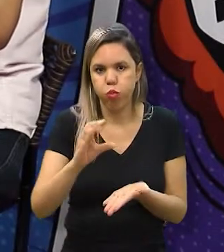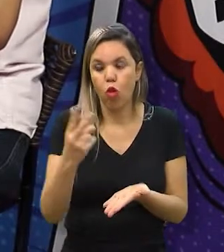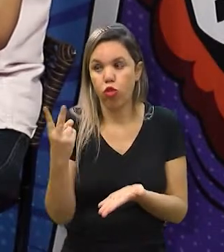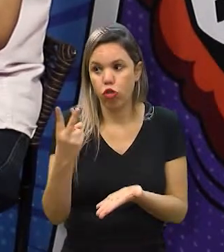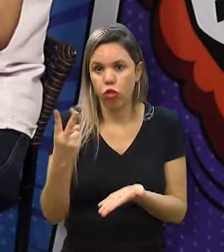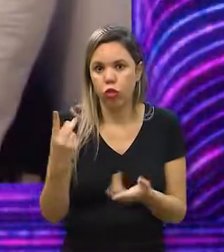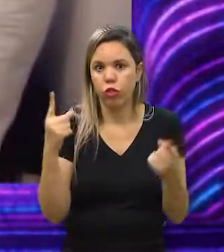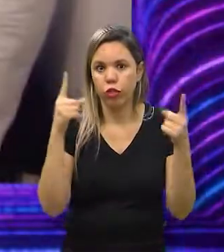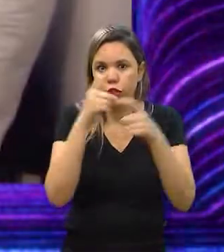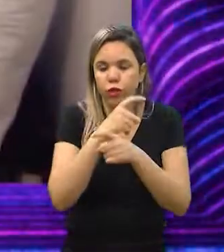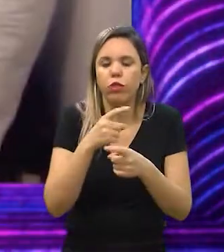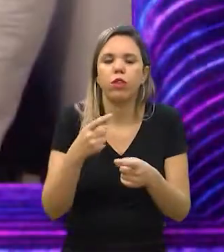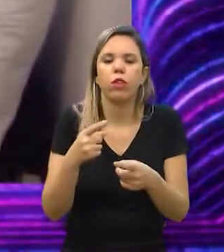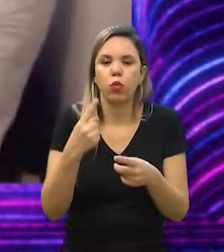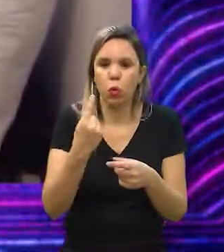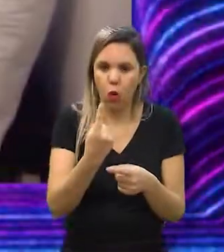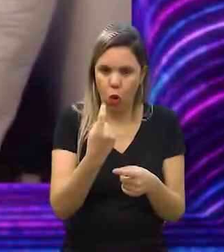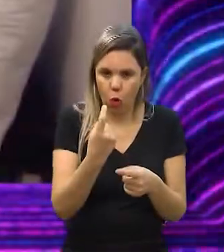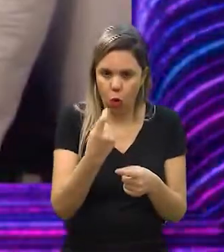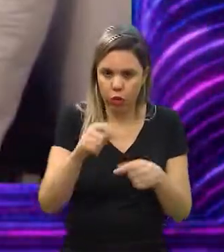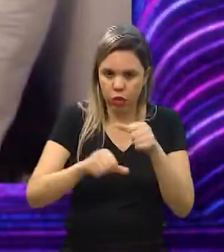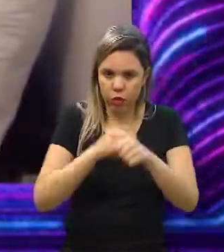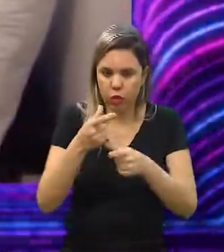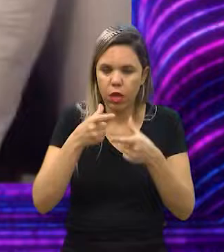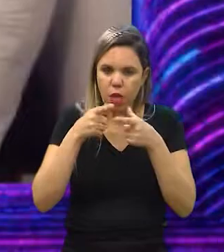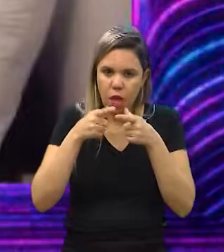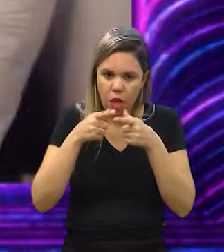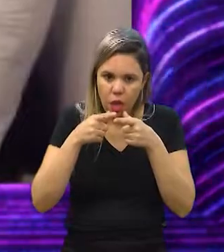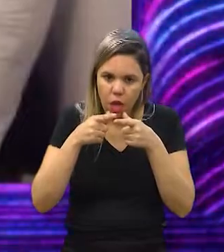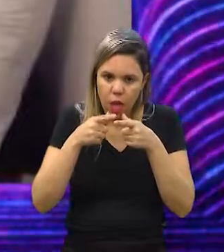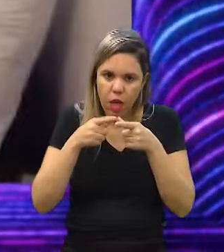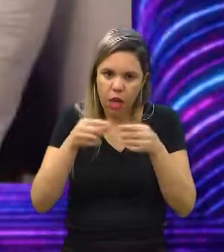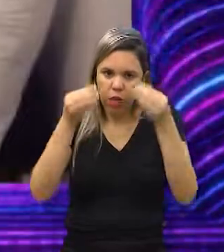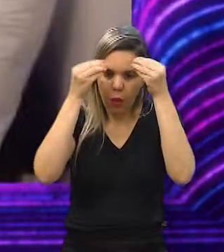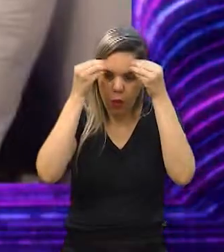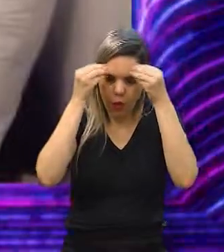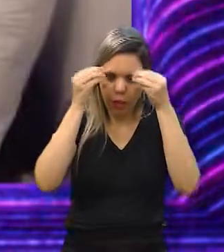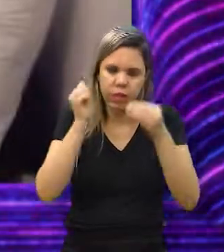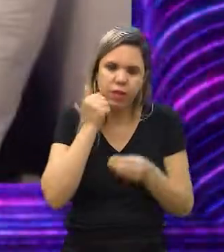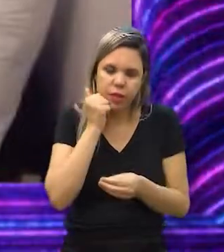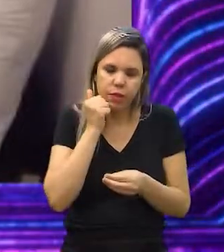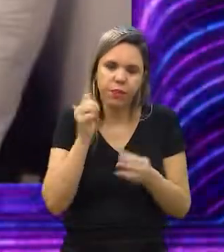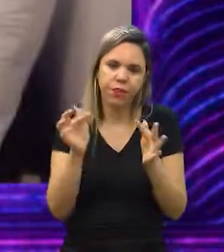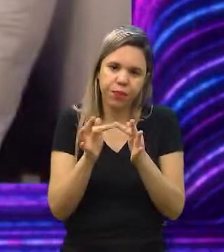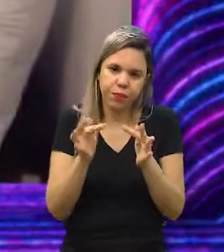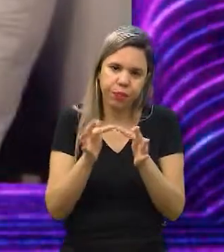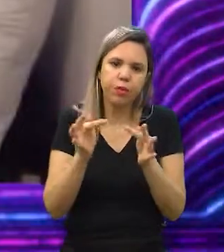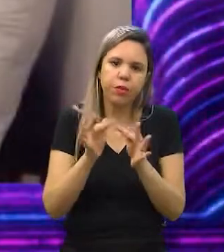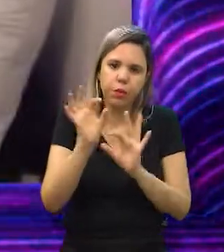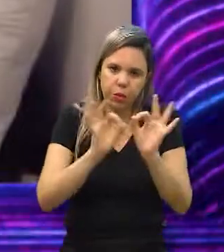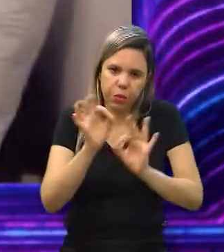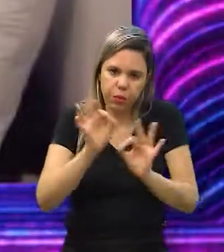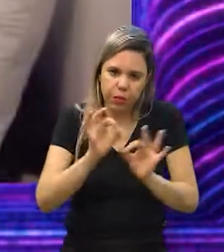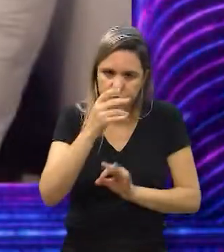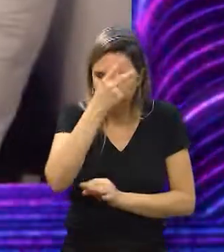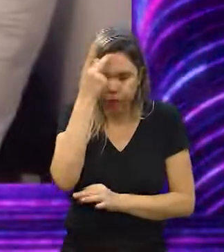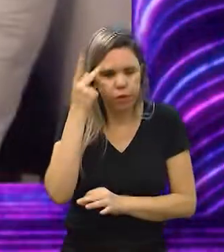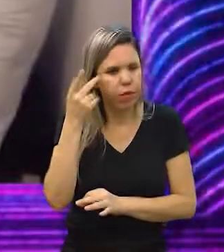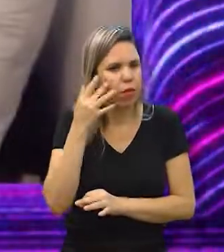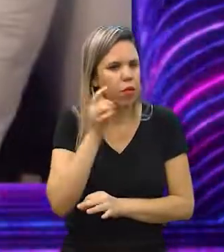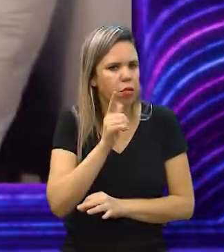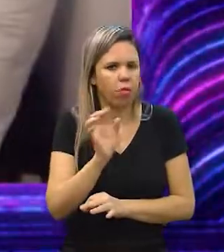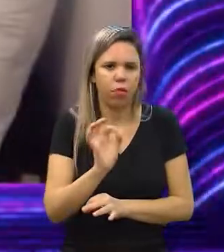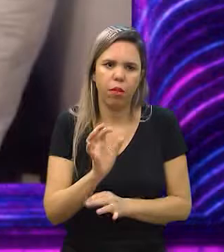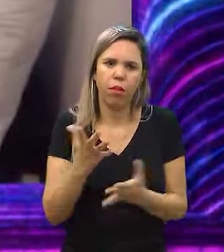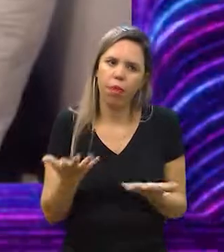2 desafios. Um era transformar essa linguagem científica, que é muito elaborada, né? Que física quântica é uma questão elaborada, que as pessoas às